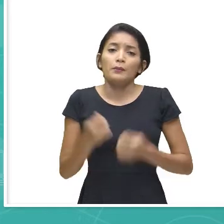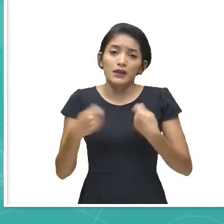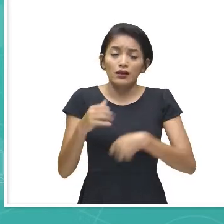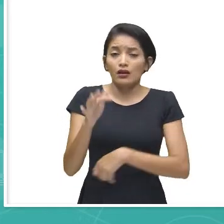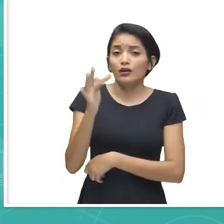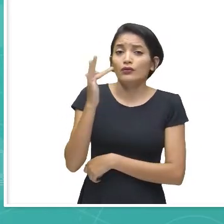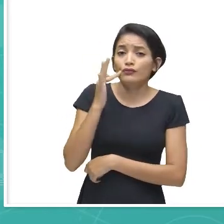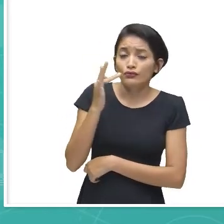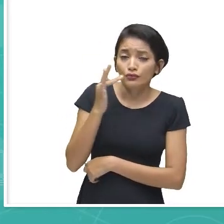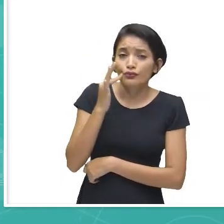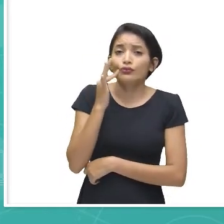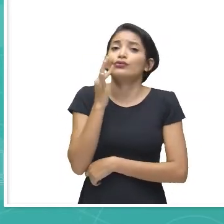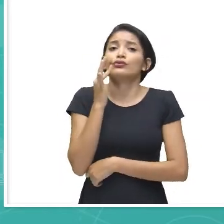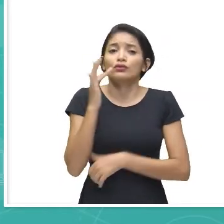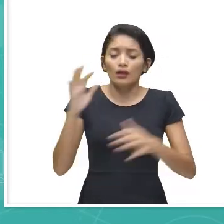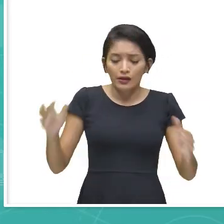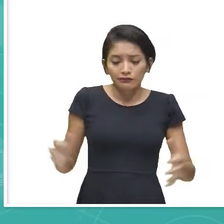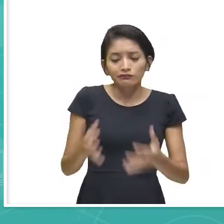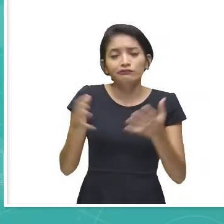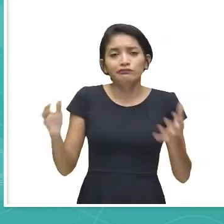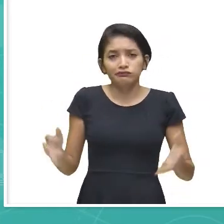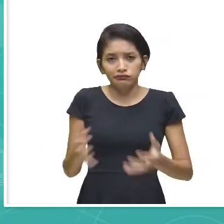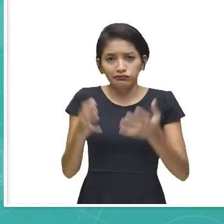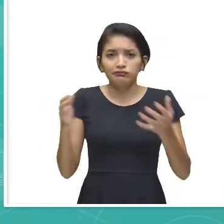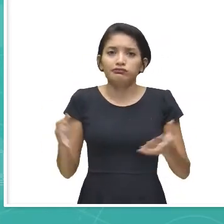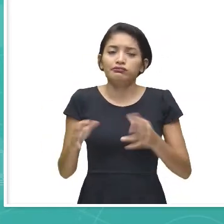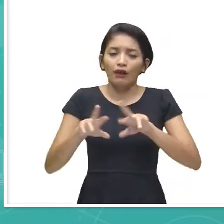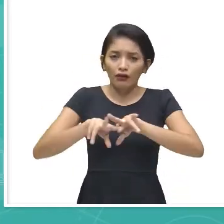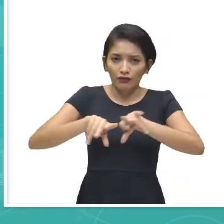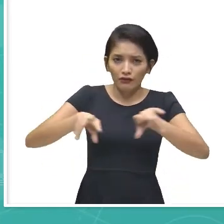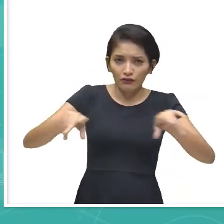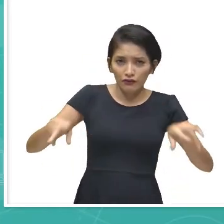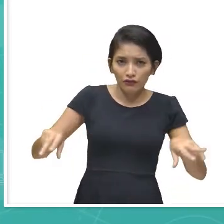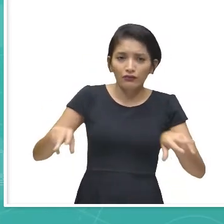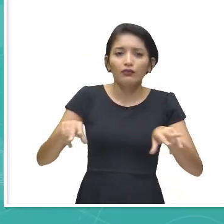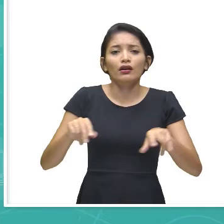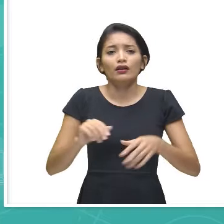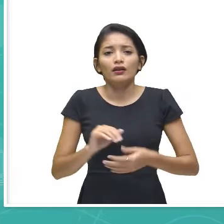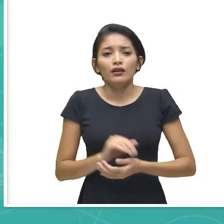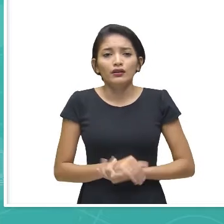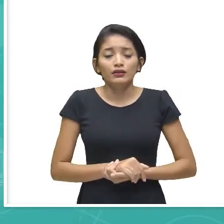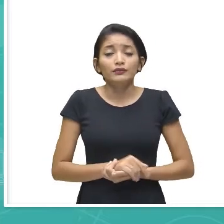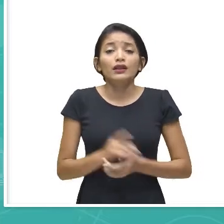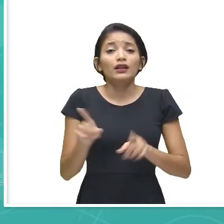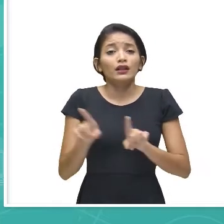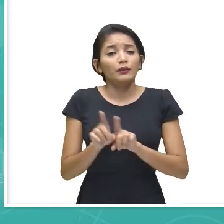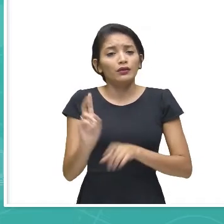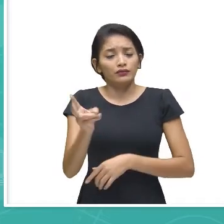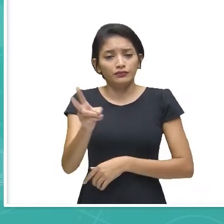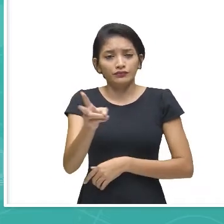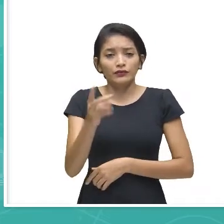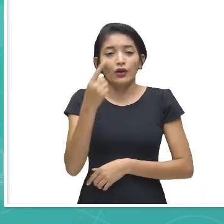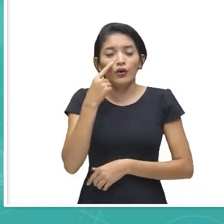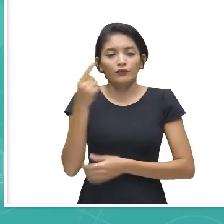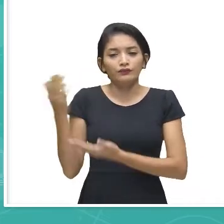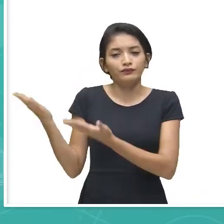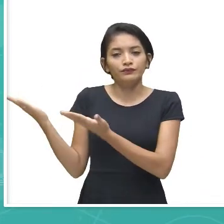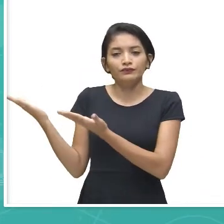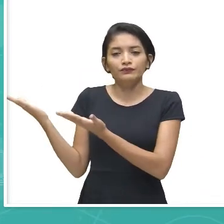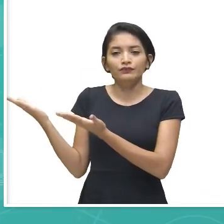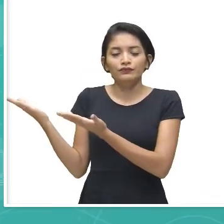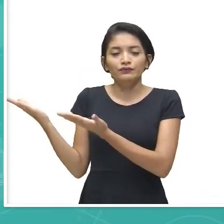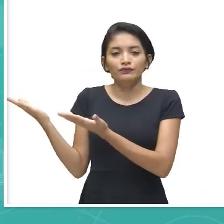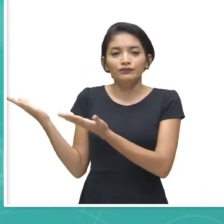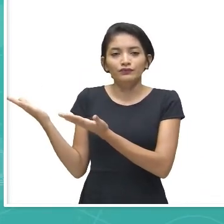frutas, legumes, verduras, laticínios. Pode seguir para a próxima imagem? Muito bem,